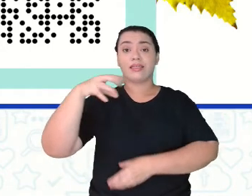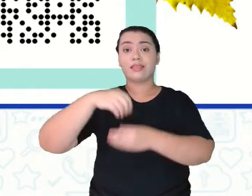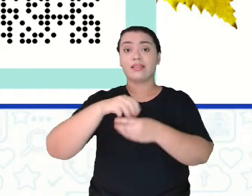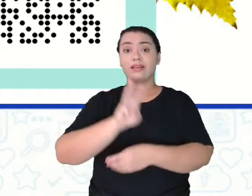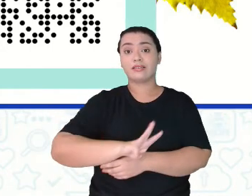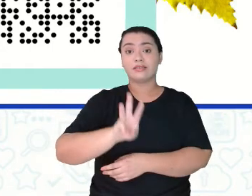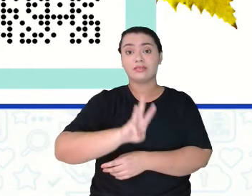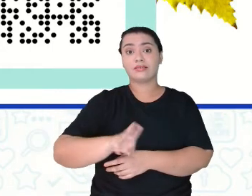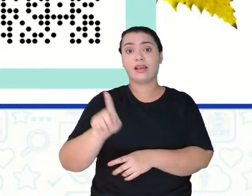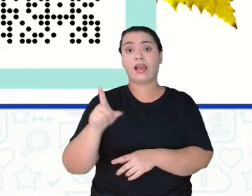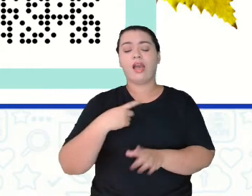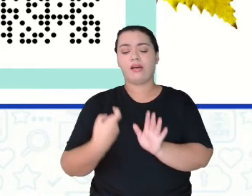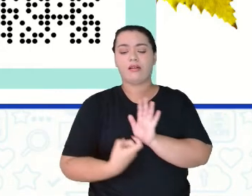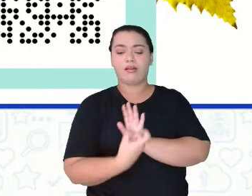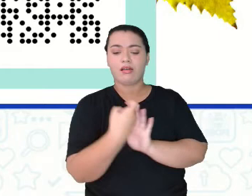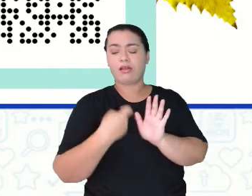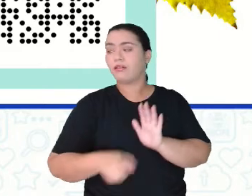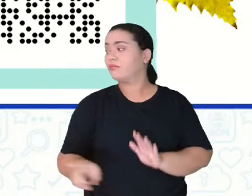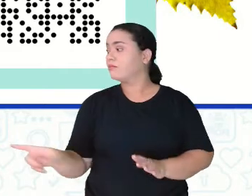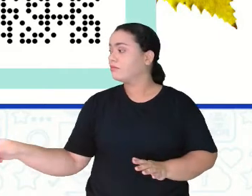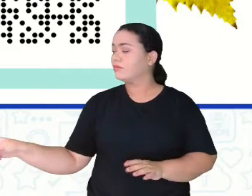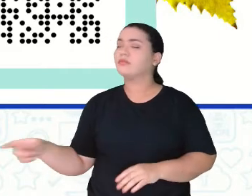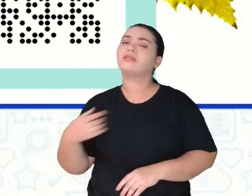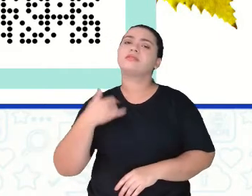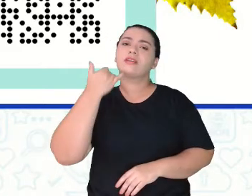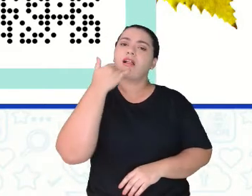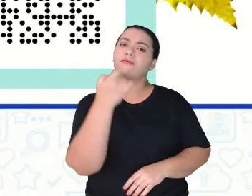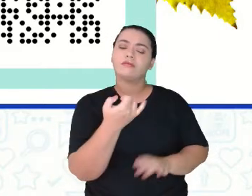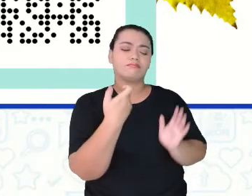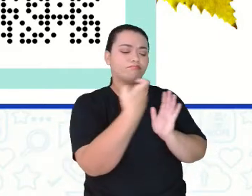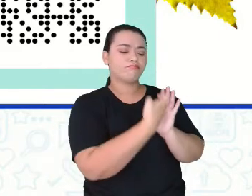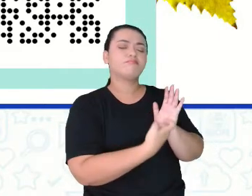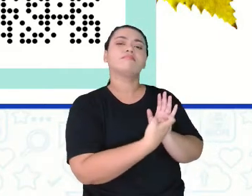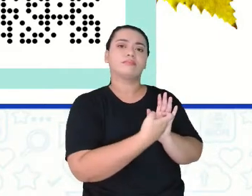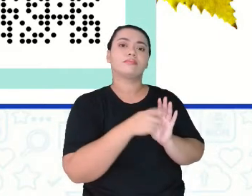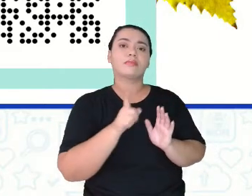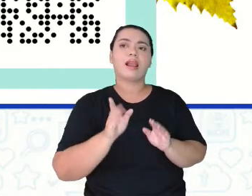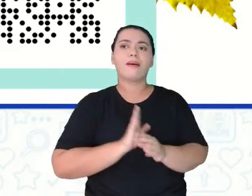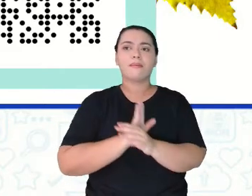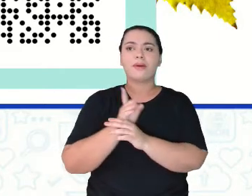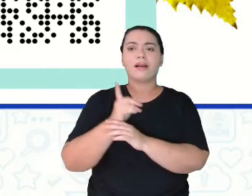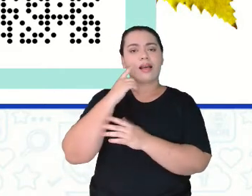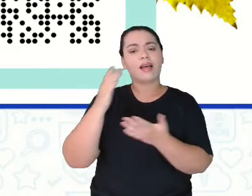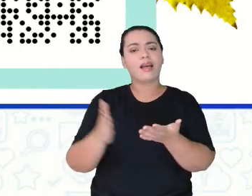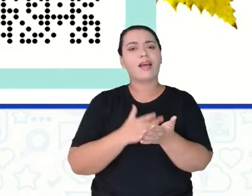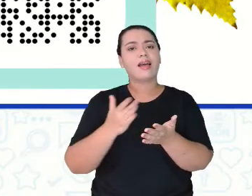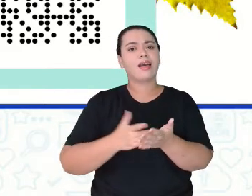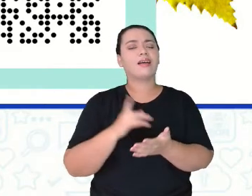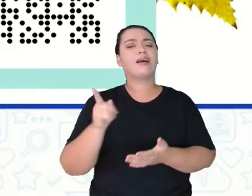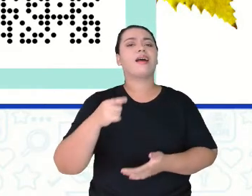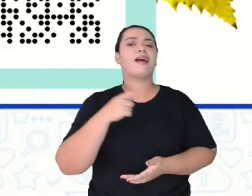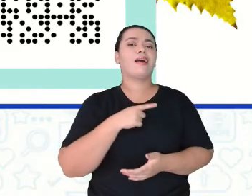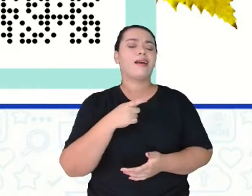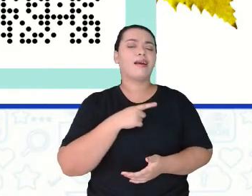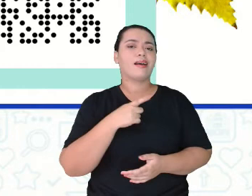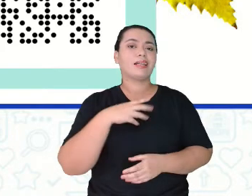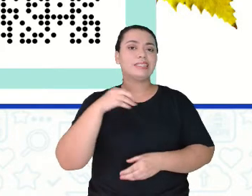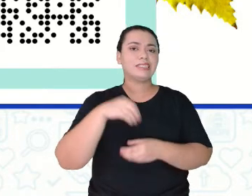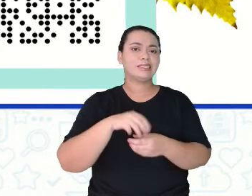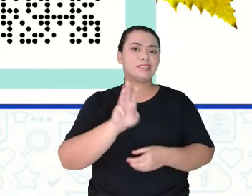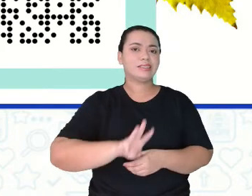aí o QR Code na sua tela, aponta a câmera do seu celular. Além das revistas da Qual é, a gente tem